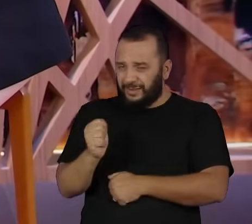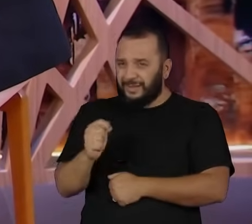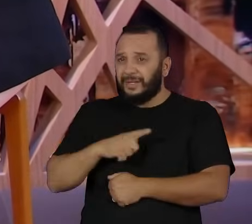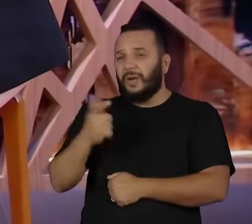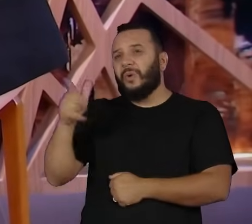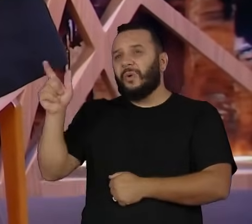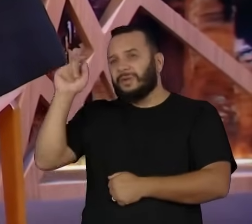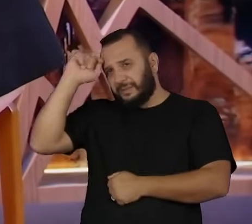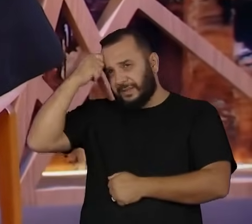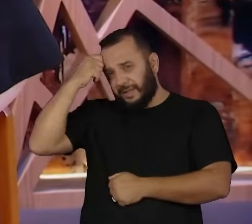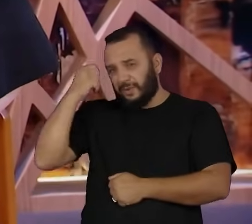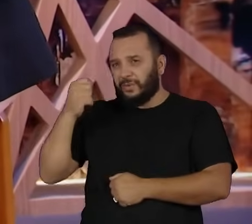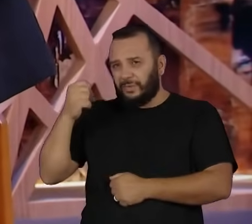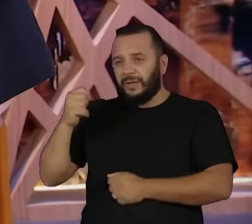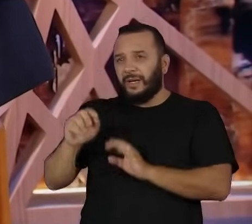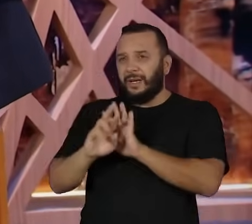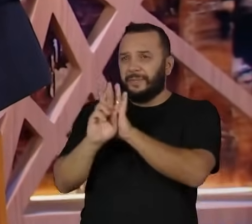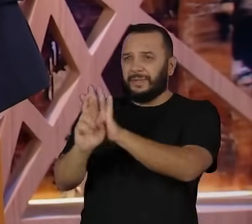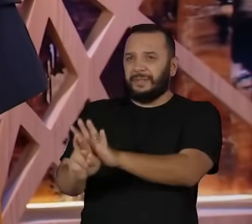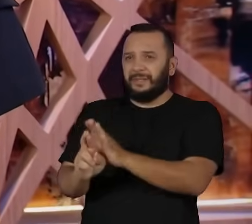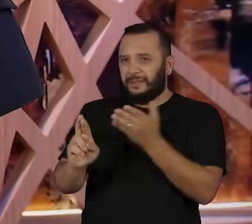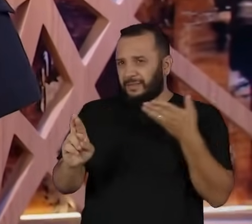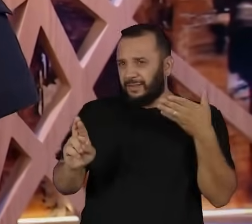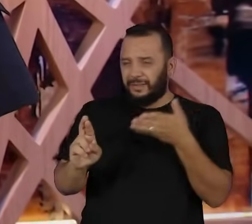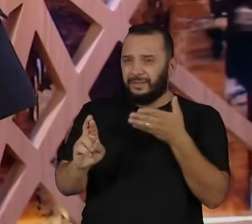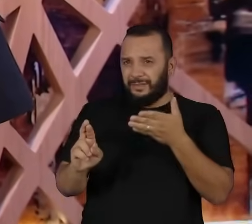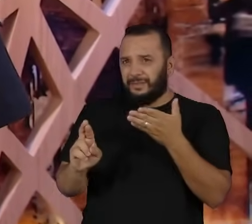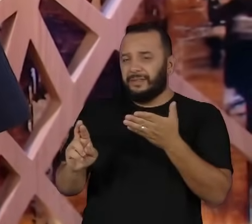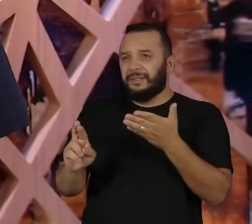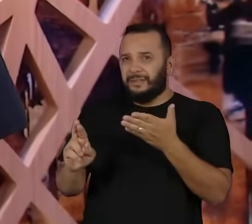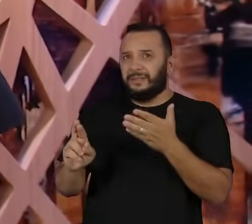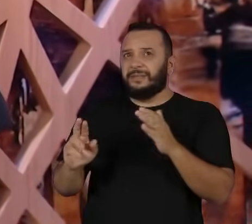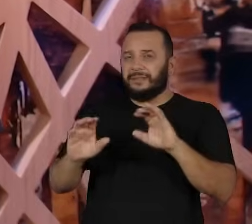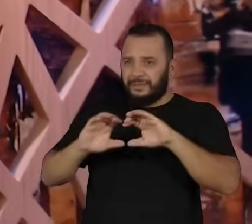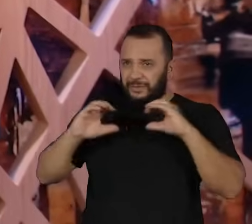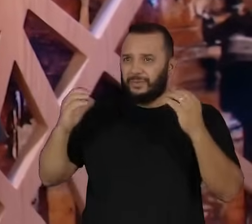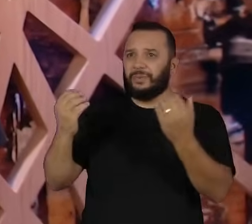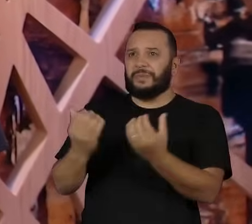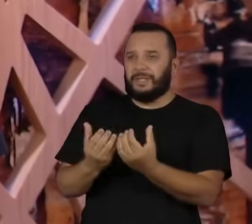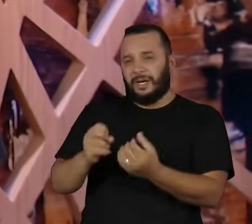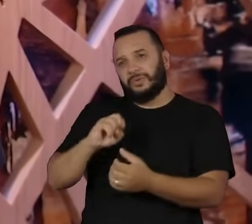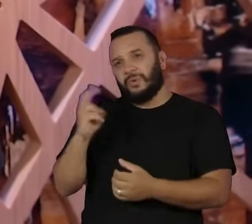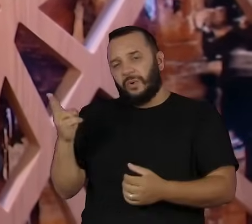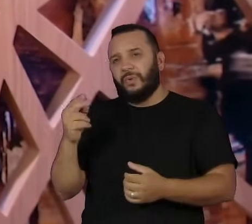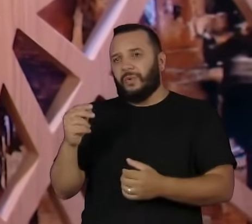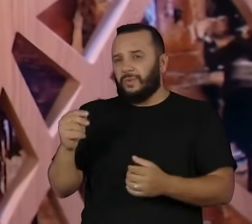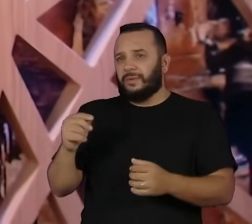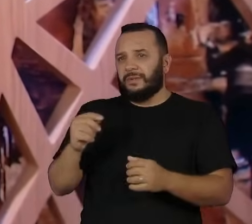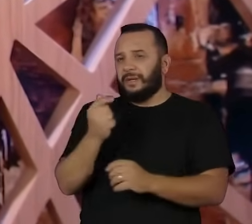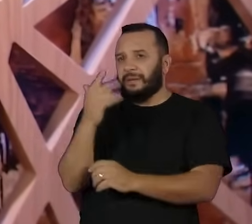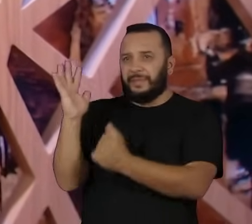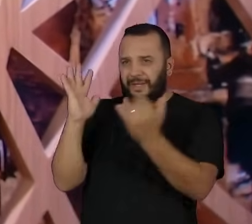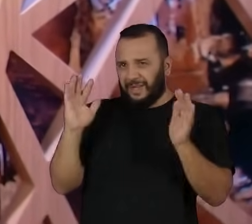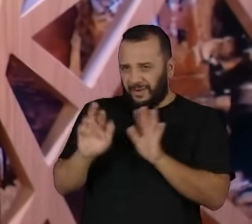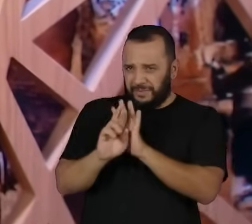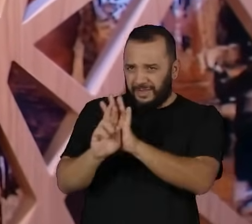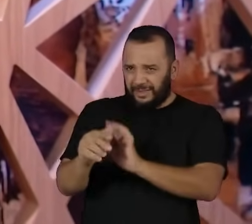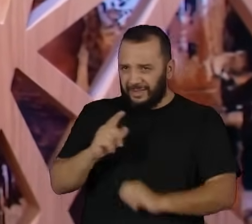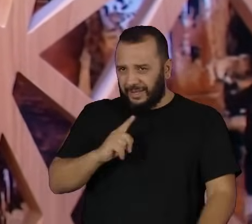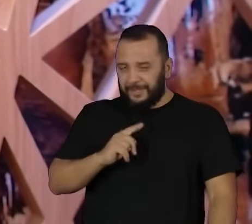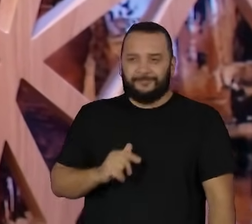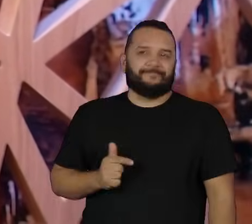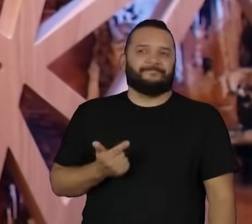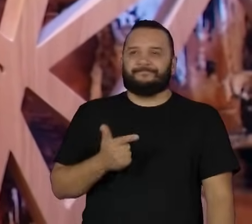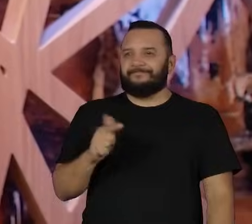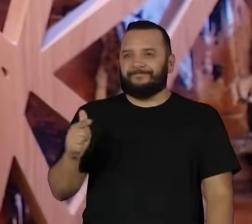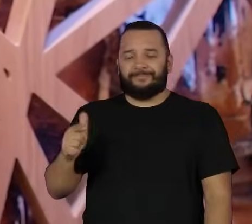negras representando a parte ambiental da coisa? Não tinha. Então, ele me